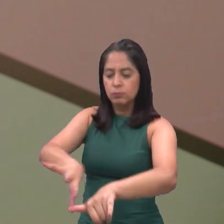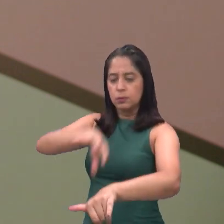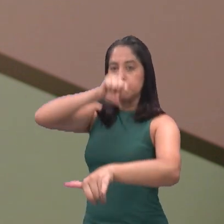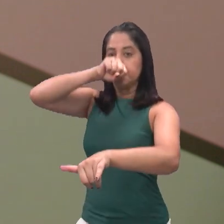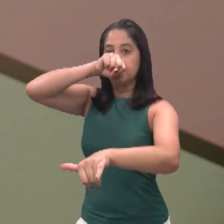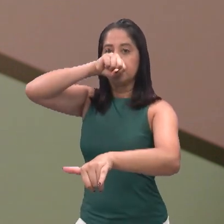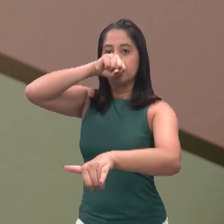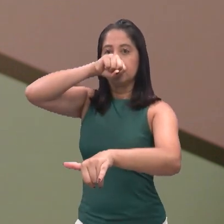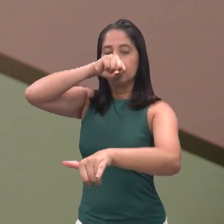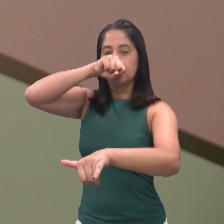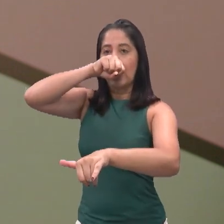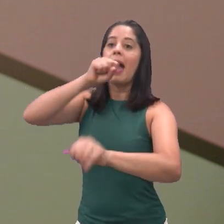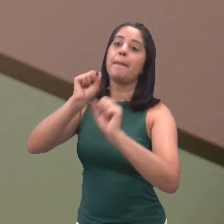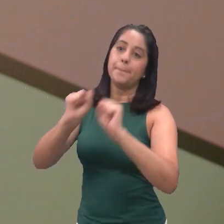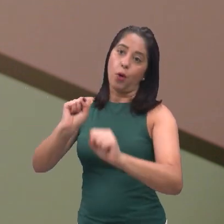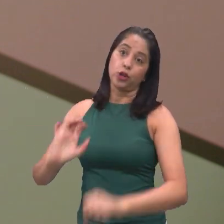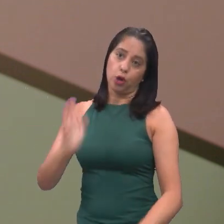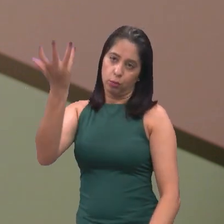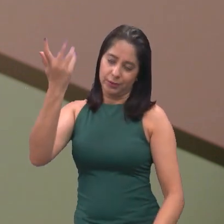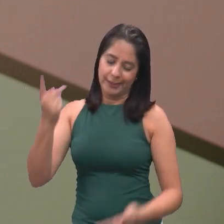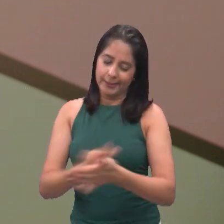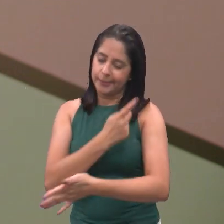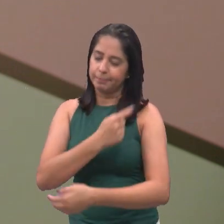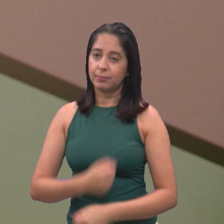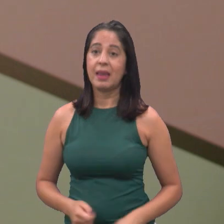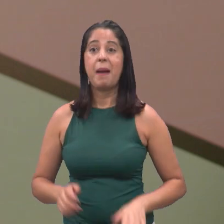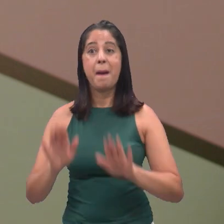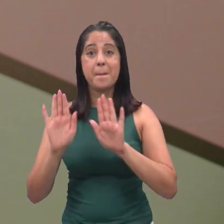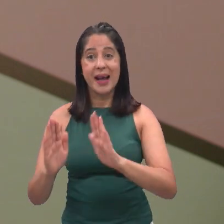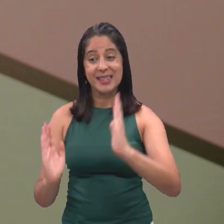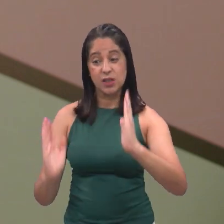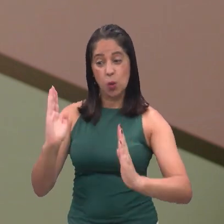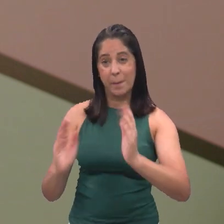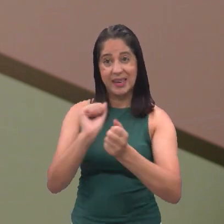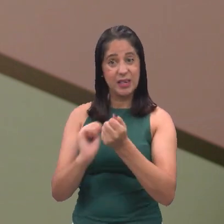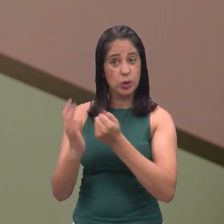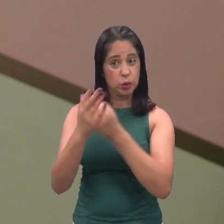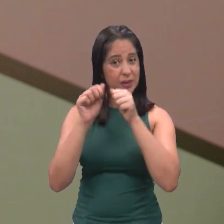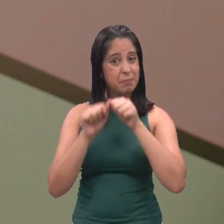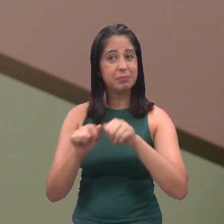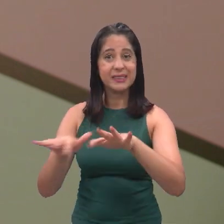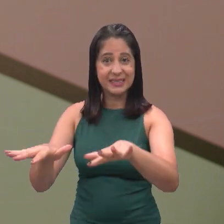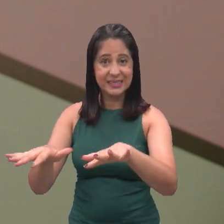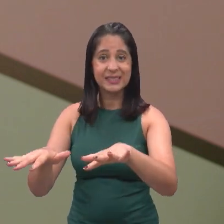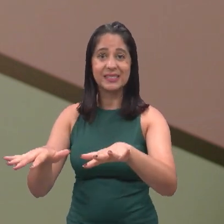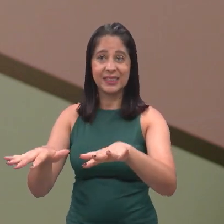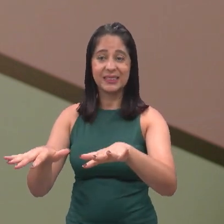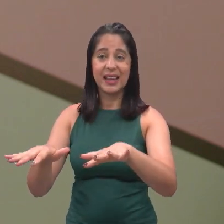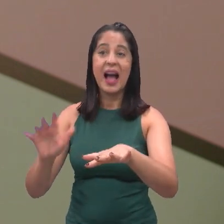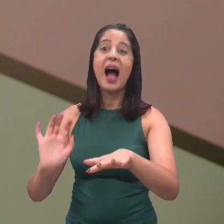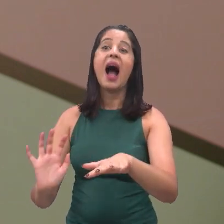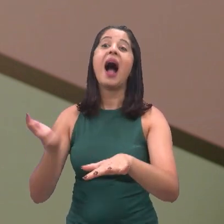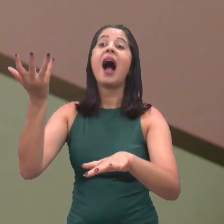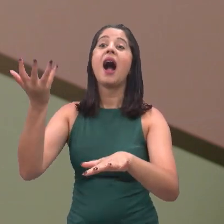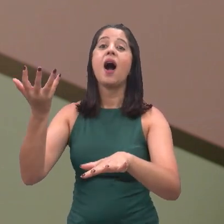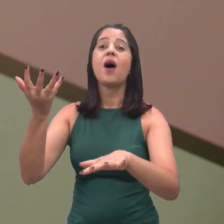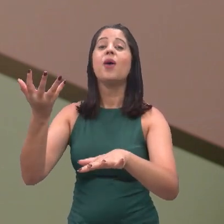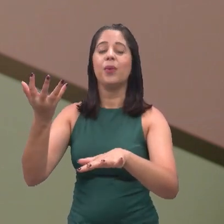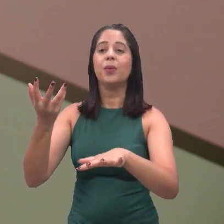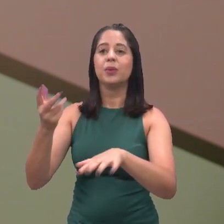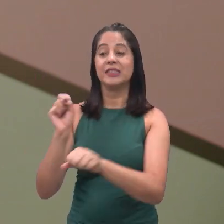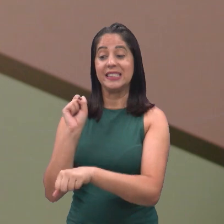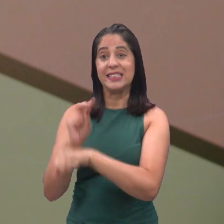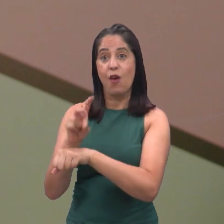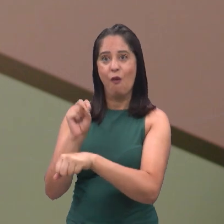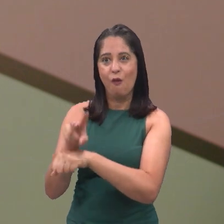pneumonia bacteriana. Mas também, com a pandemia, todo mundo teve bastante contato com a pneumonia viral, que o Covid às vezes fazia uma